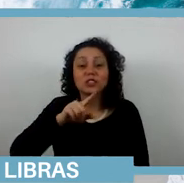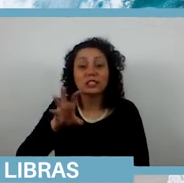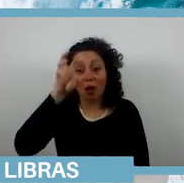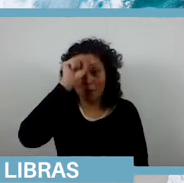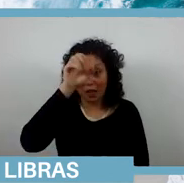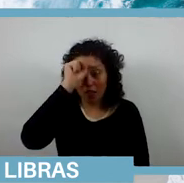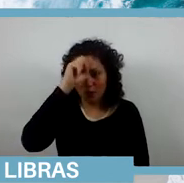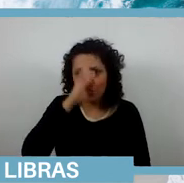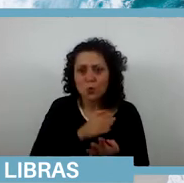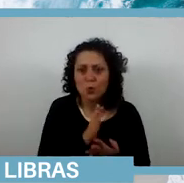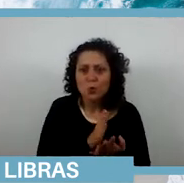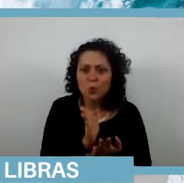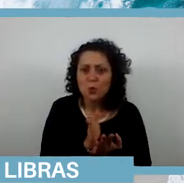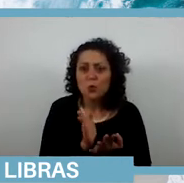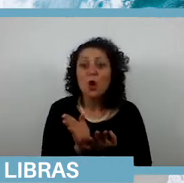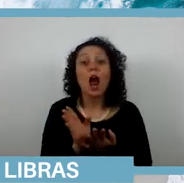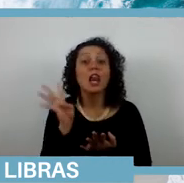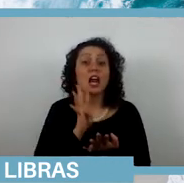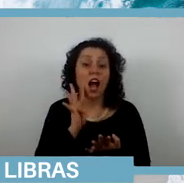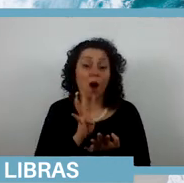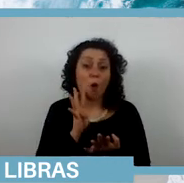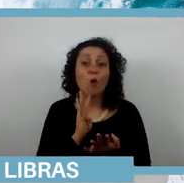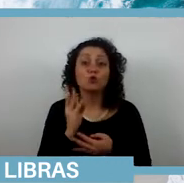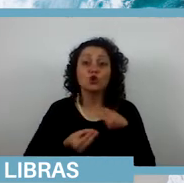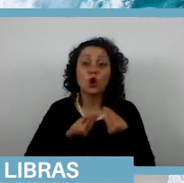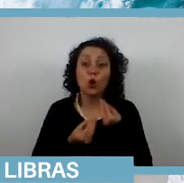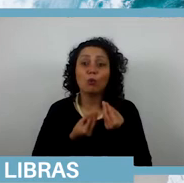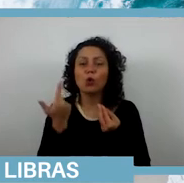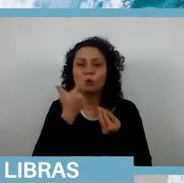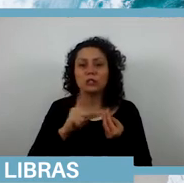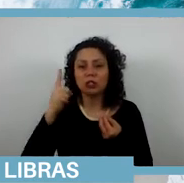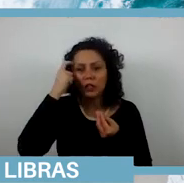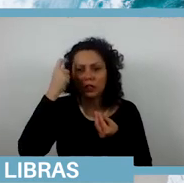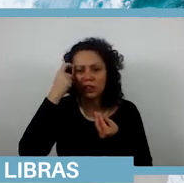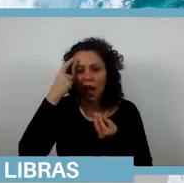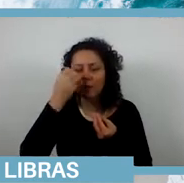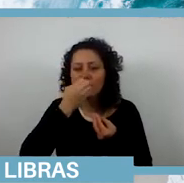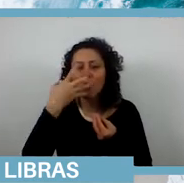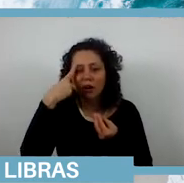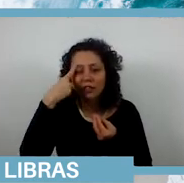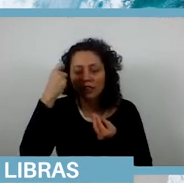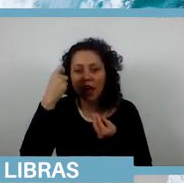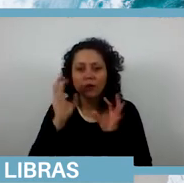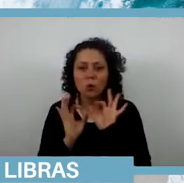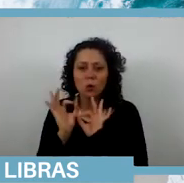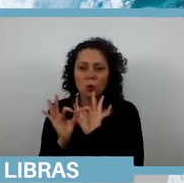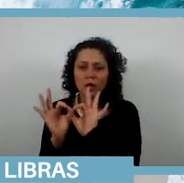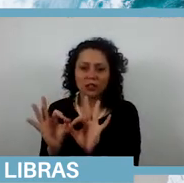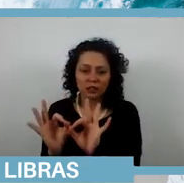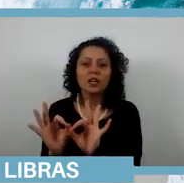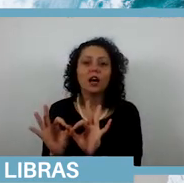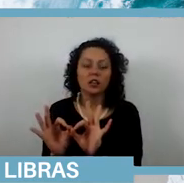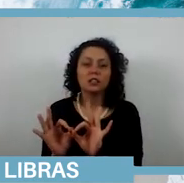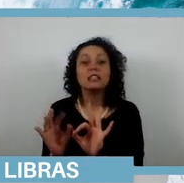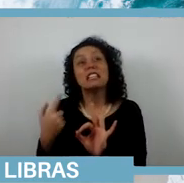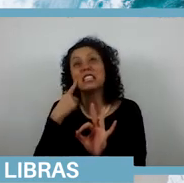caminhos aí super legais como ter as ideias montar boas ideias saber também descartável dela